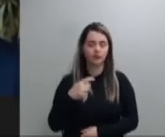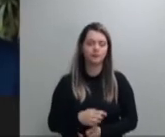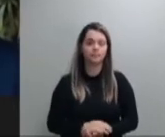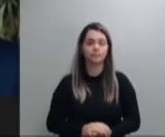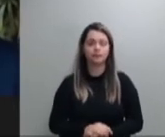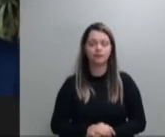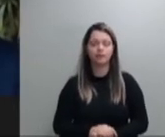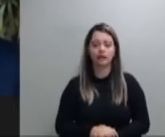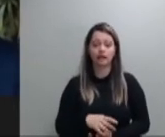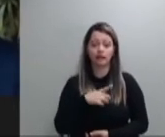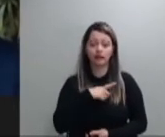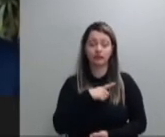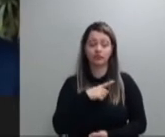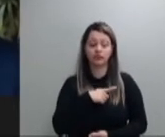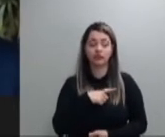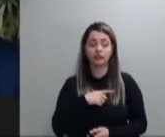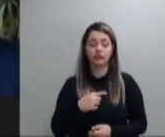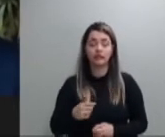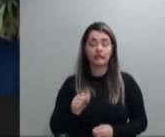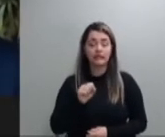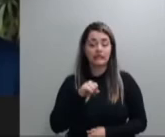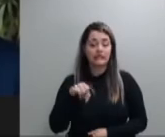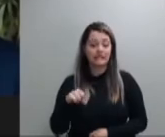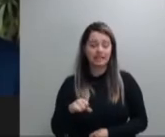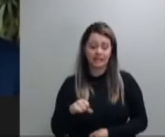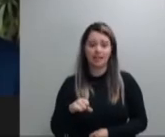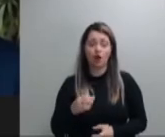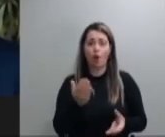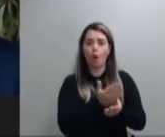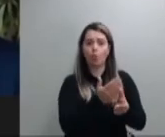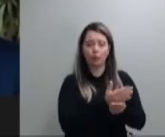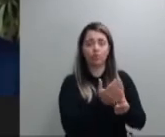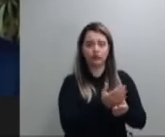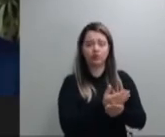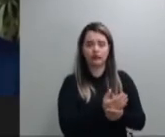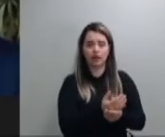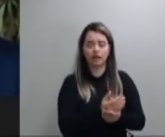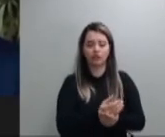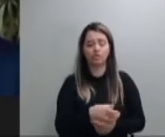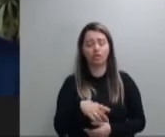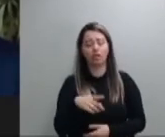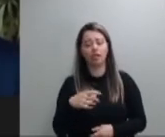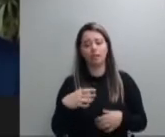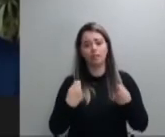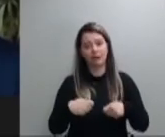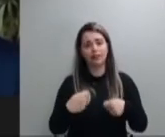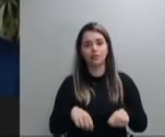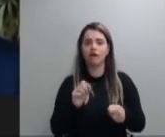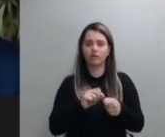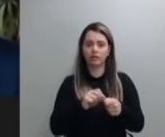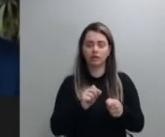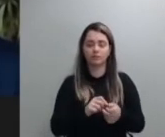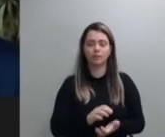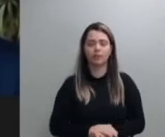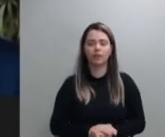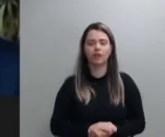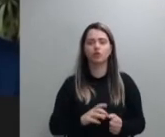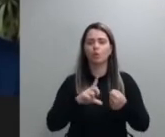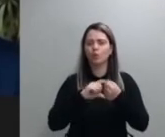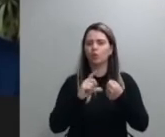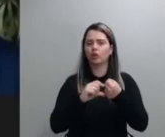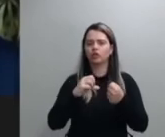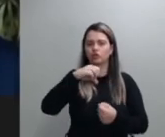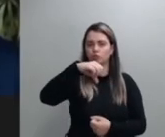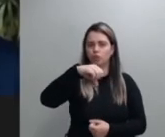reflexão se este caso realmente nos compete porque eu estou lembrando aqui o artigo que diz o artigo nono parágrafo segundo